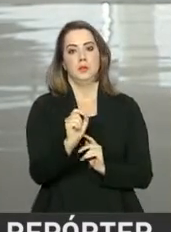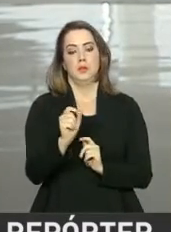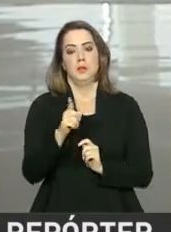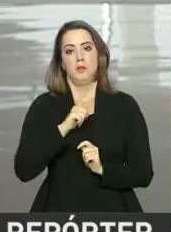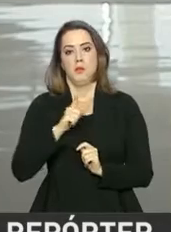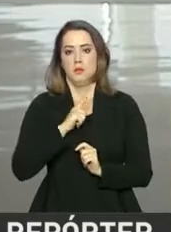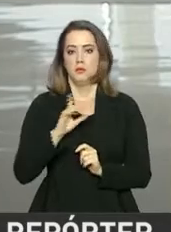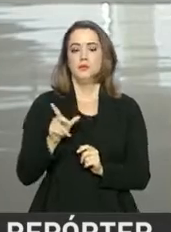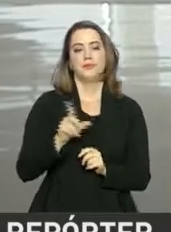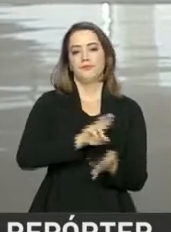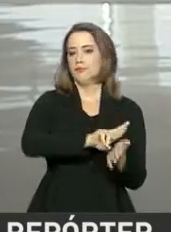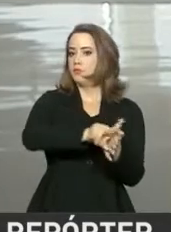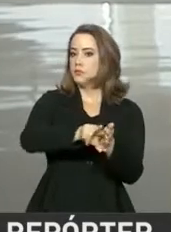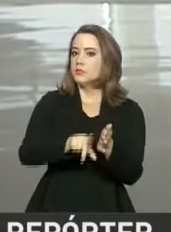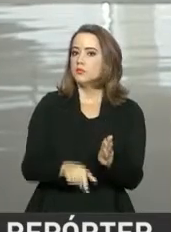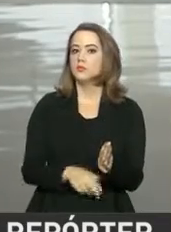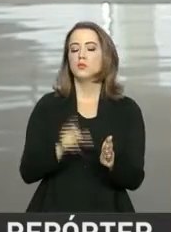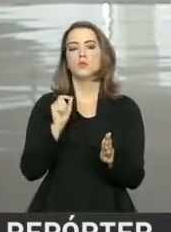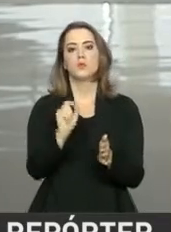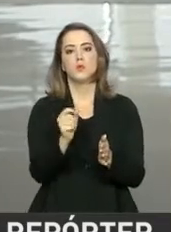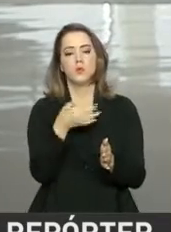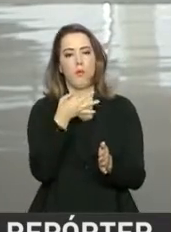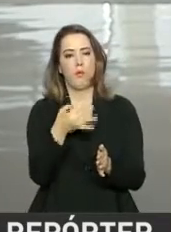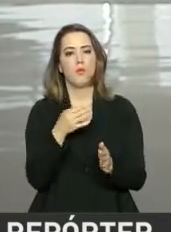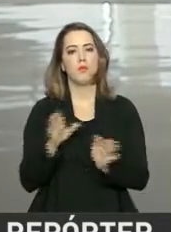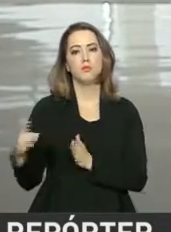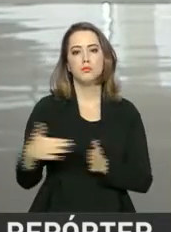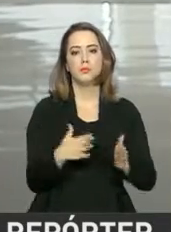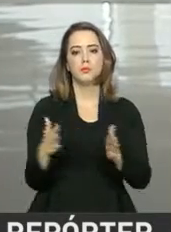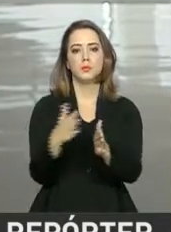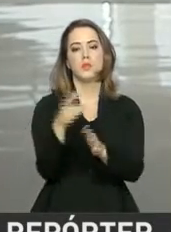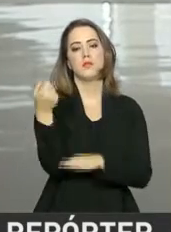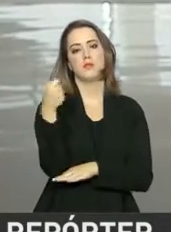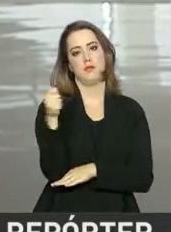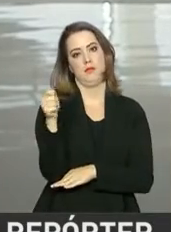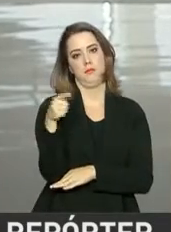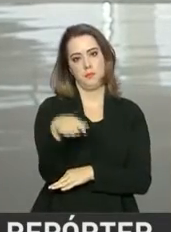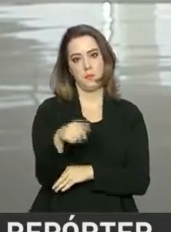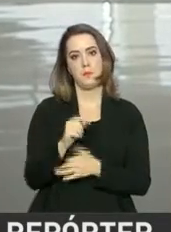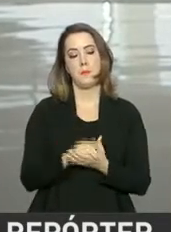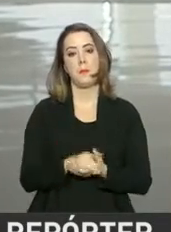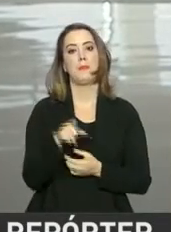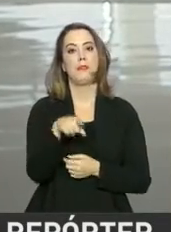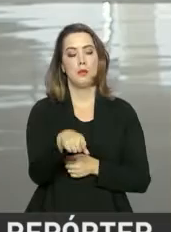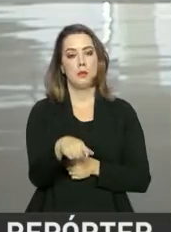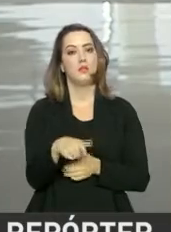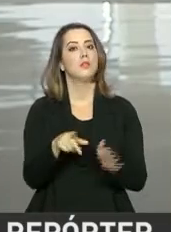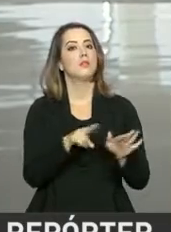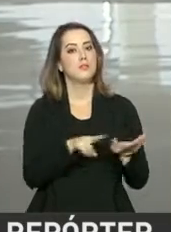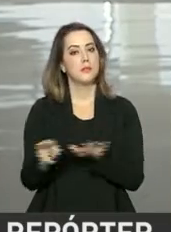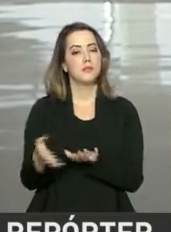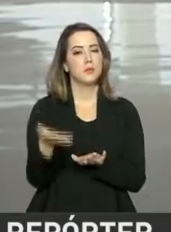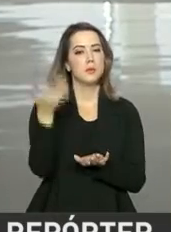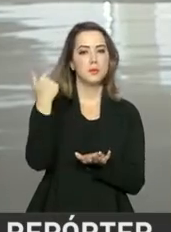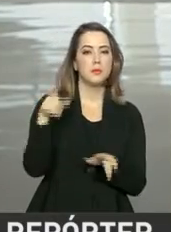de rodovias gaúchas. Lembrando que na semana passada o presidente em exercício também